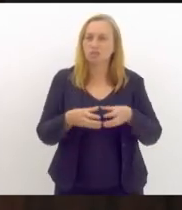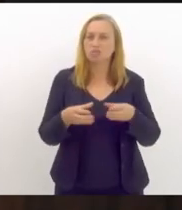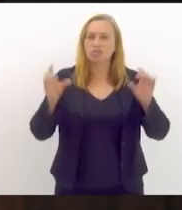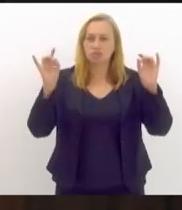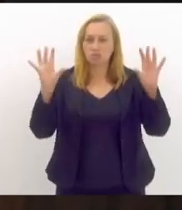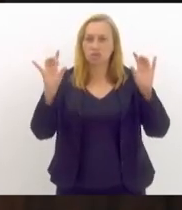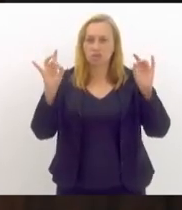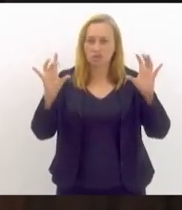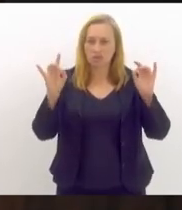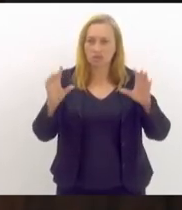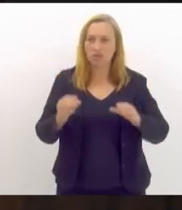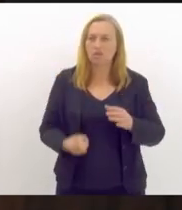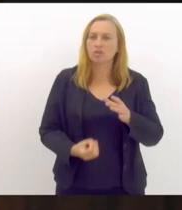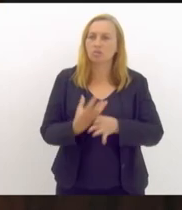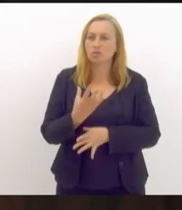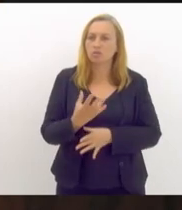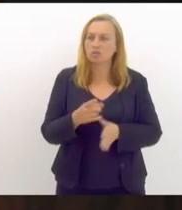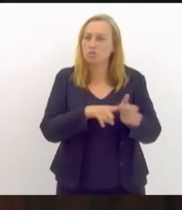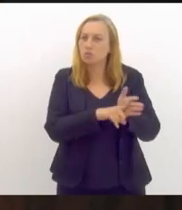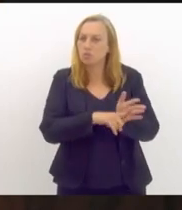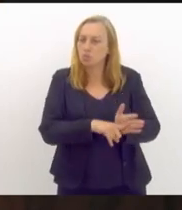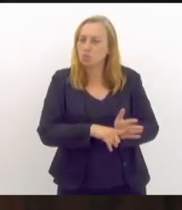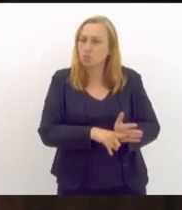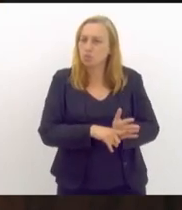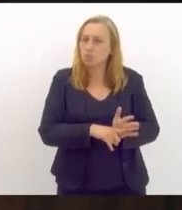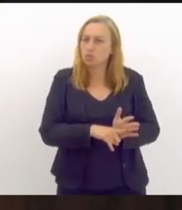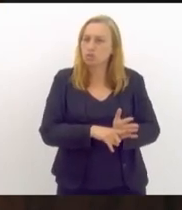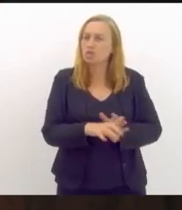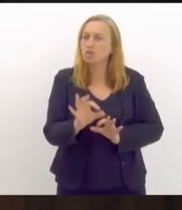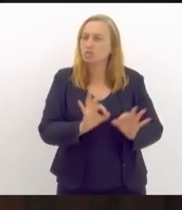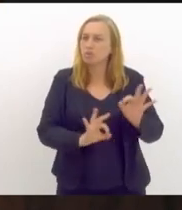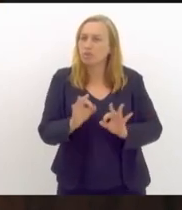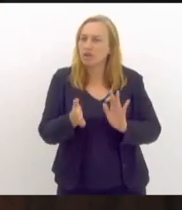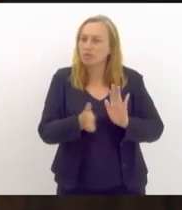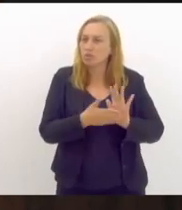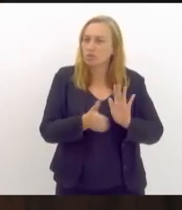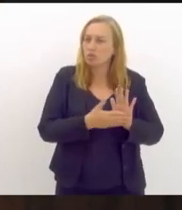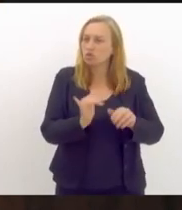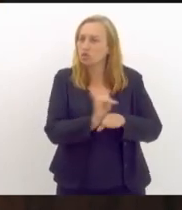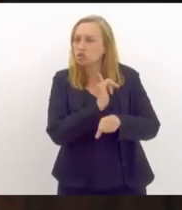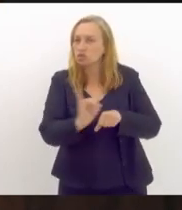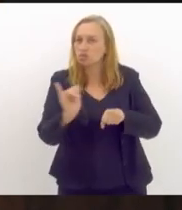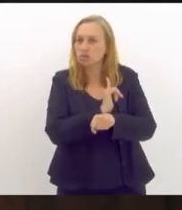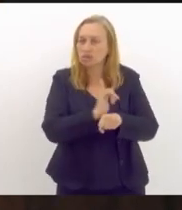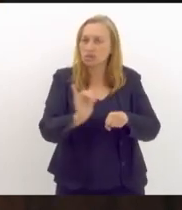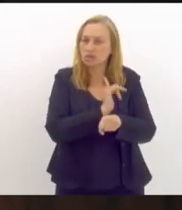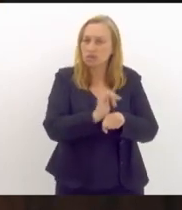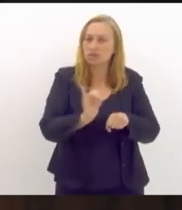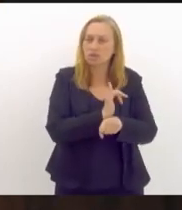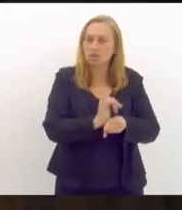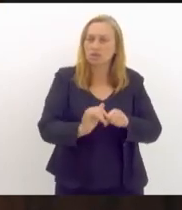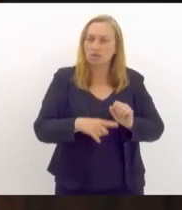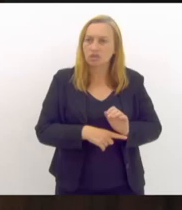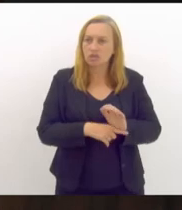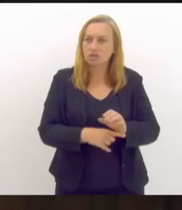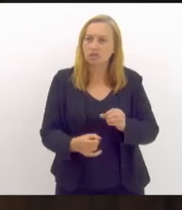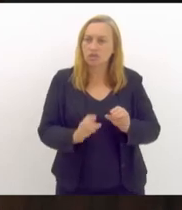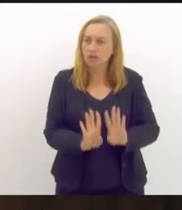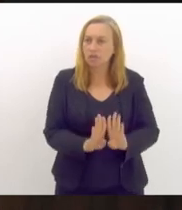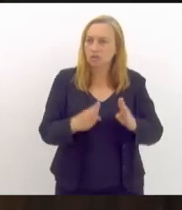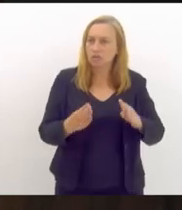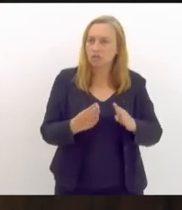para produzir diagnóstico para preparar a proposta e articular medida que possibilite a reabertura